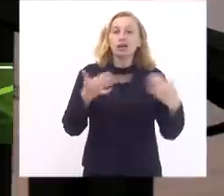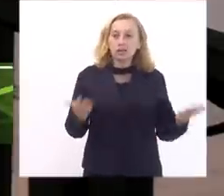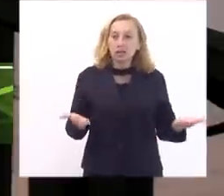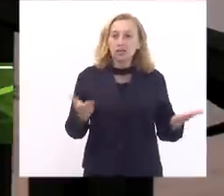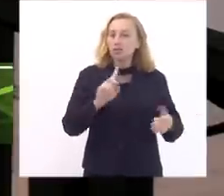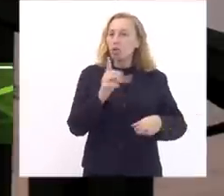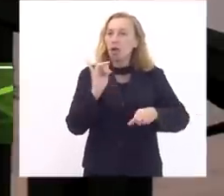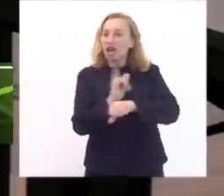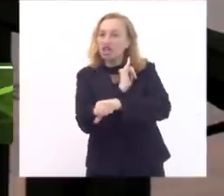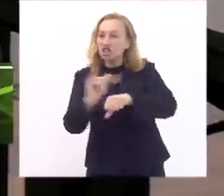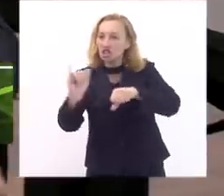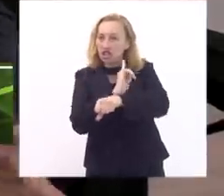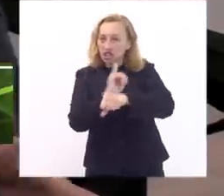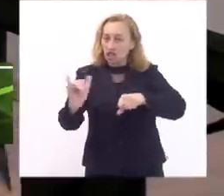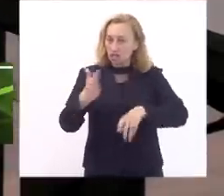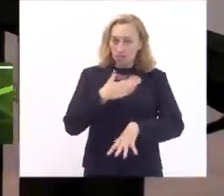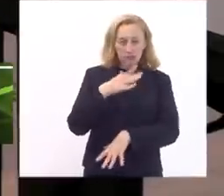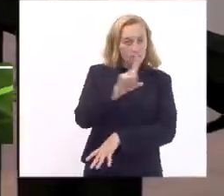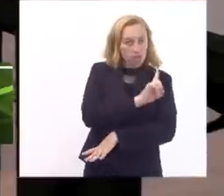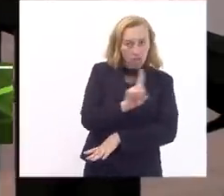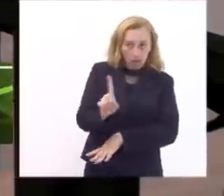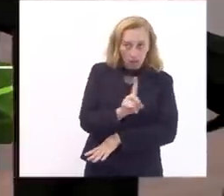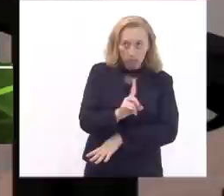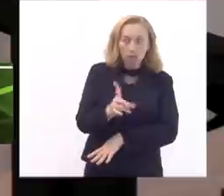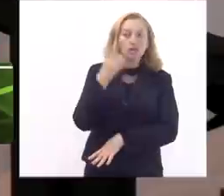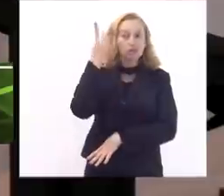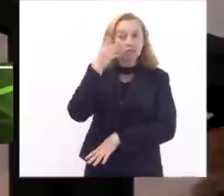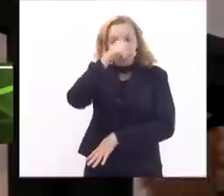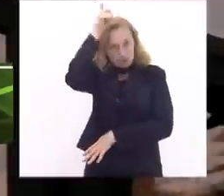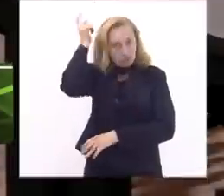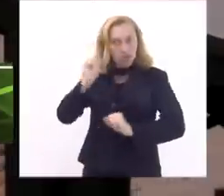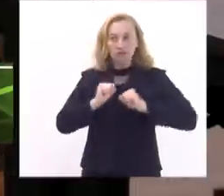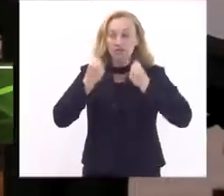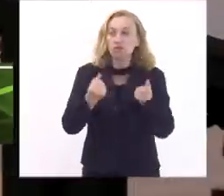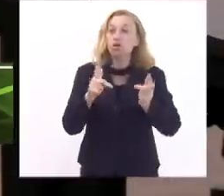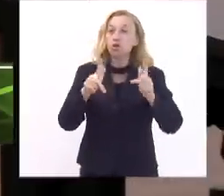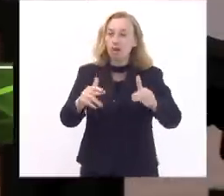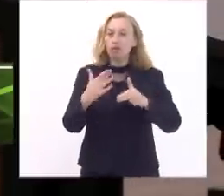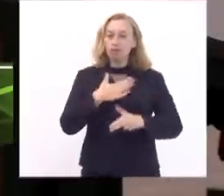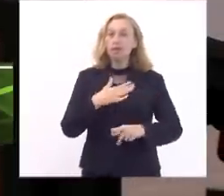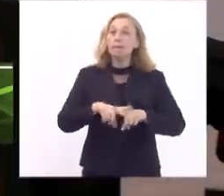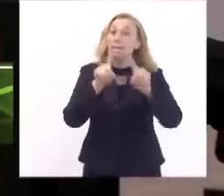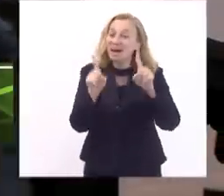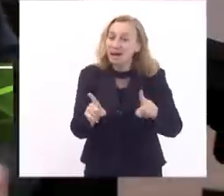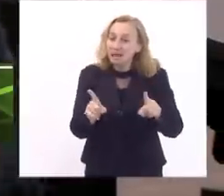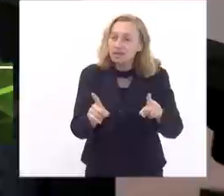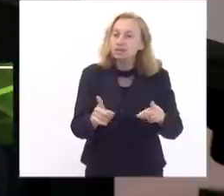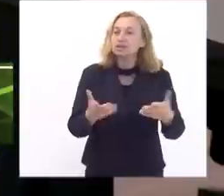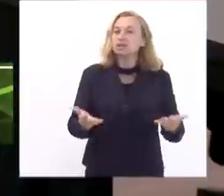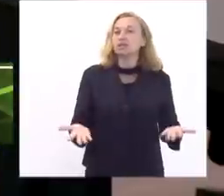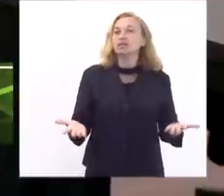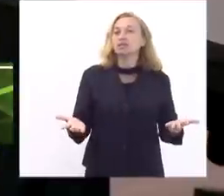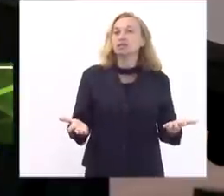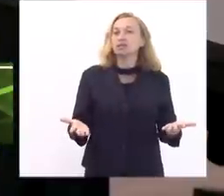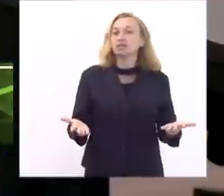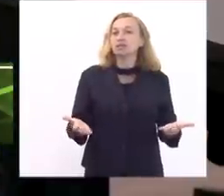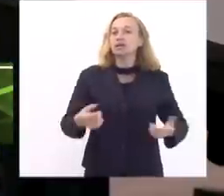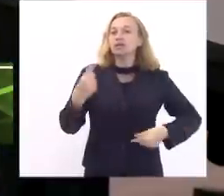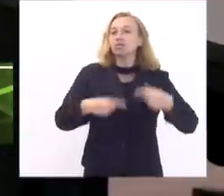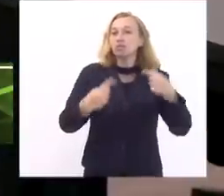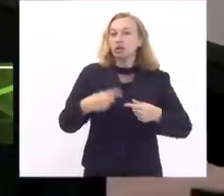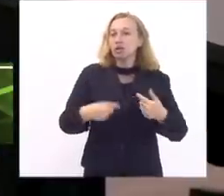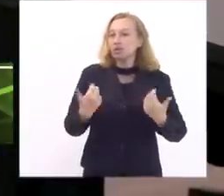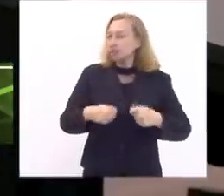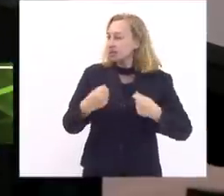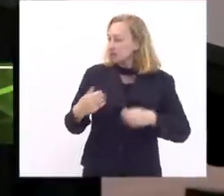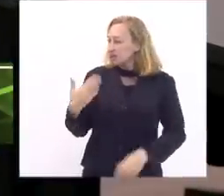não é estratégia minha. Entendo que, da melhor forma, o Luiz Paulo é um defensor tanto quanto eu, mas acabou que, para mim, política tem que ter lado,